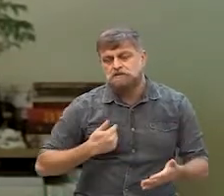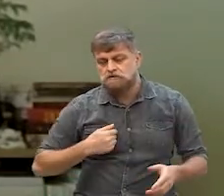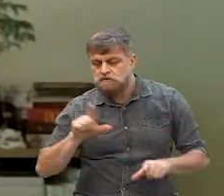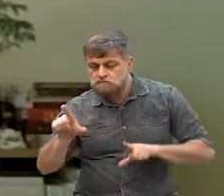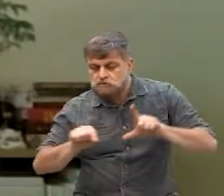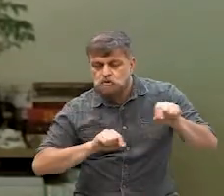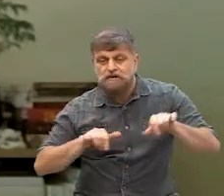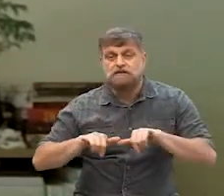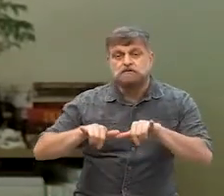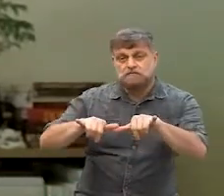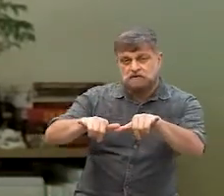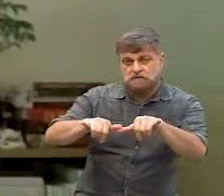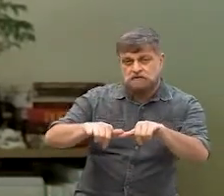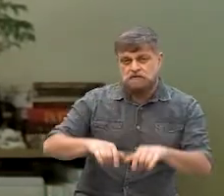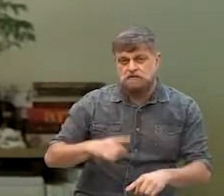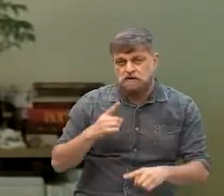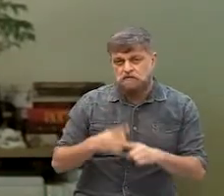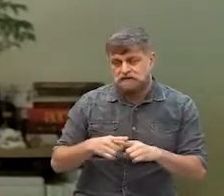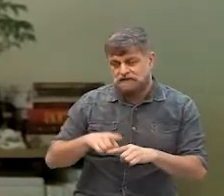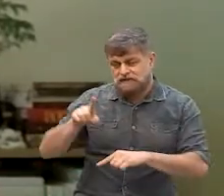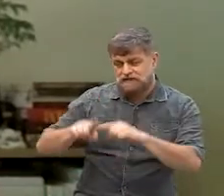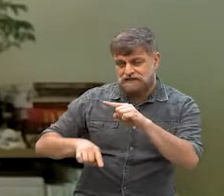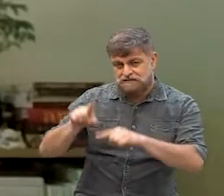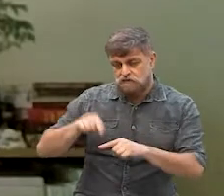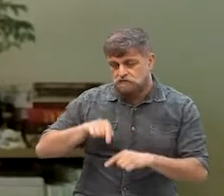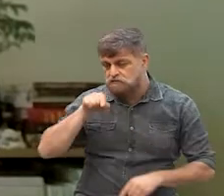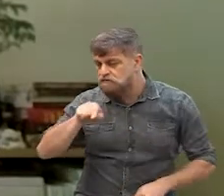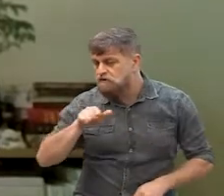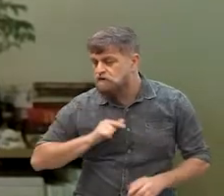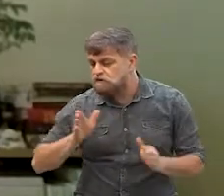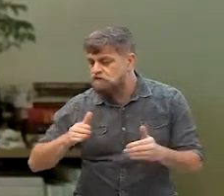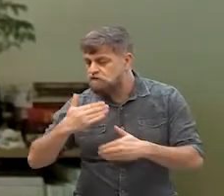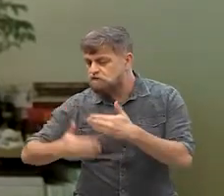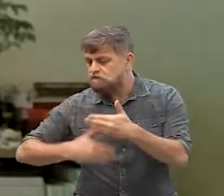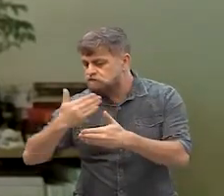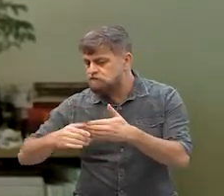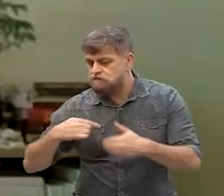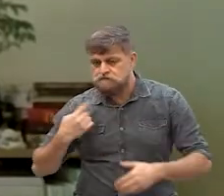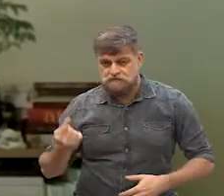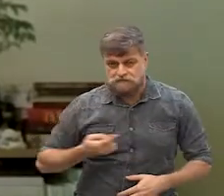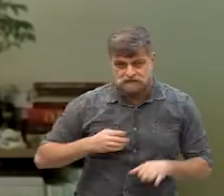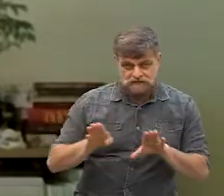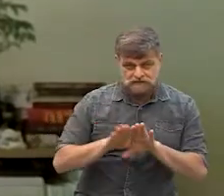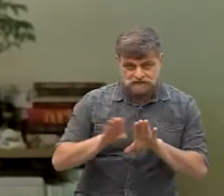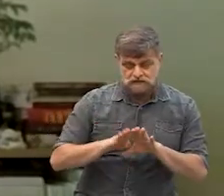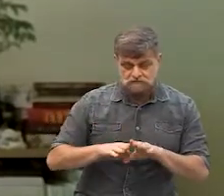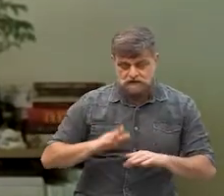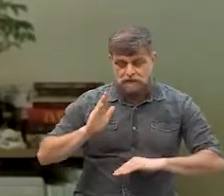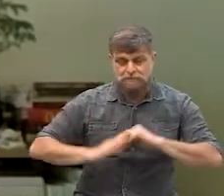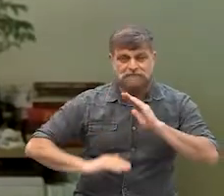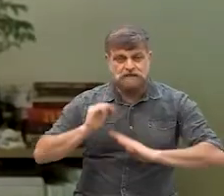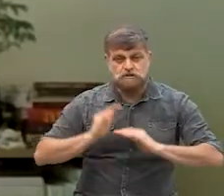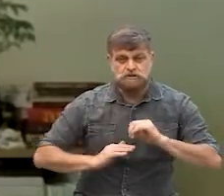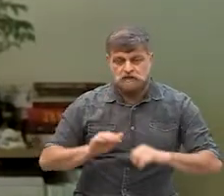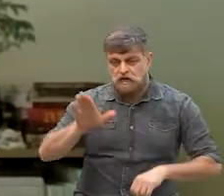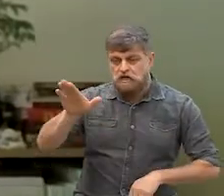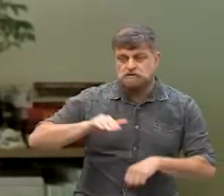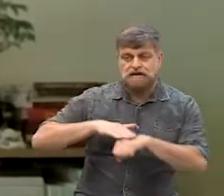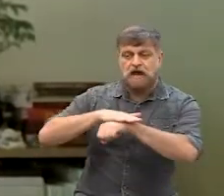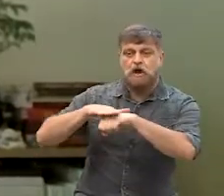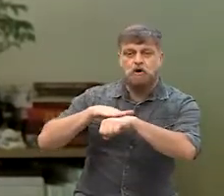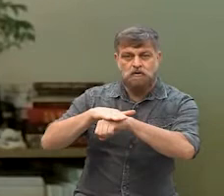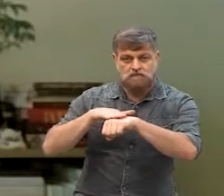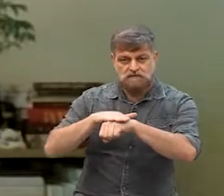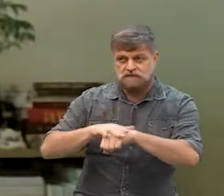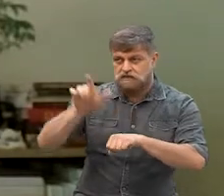no supermercado? Por que esse produto está com essa embalagem? Outra forma também que o indivíduo pode agir é conversar com aquele que produz